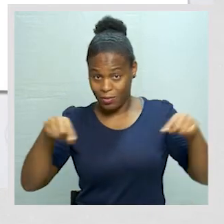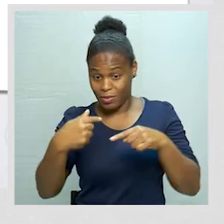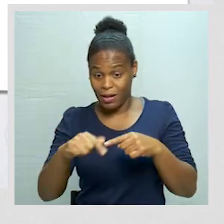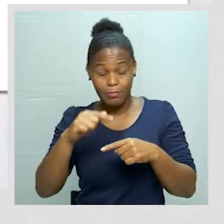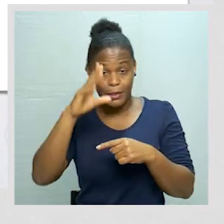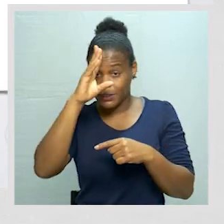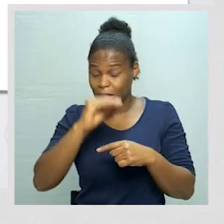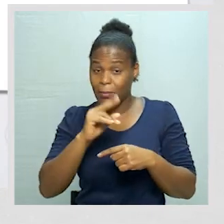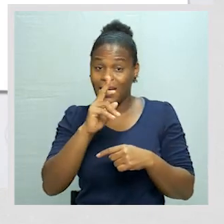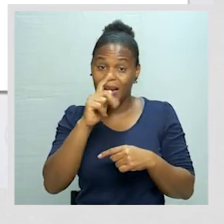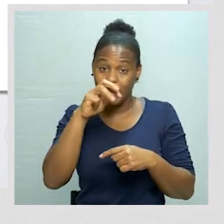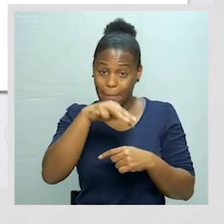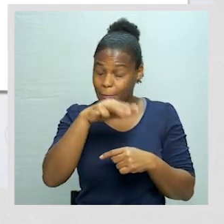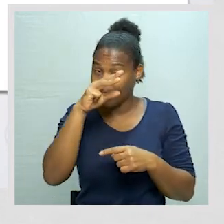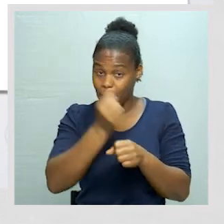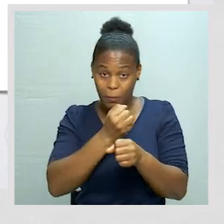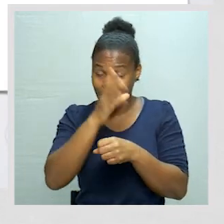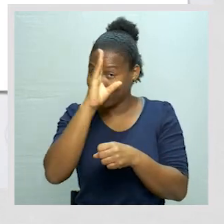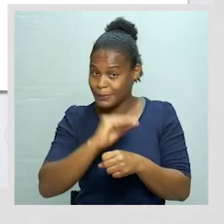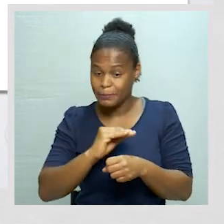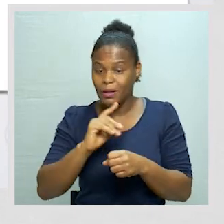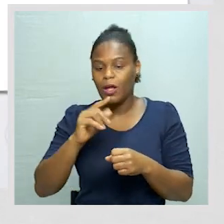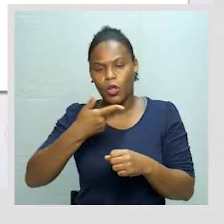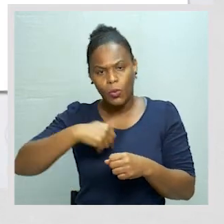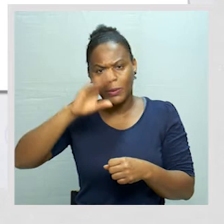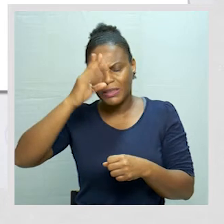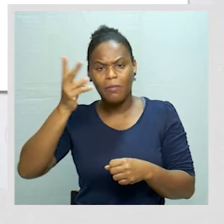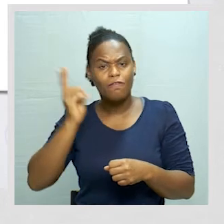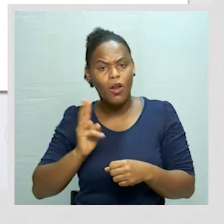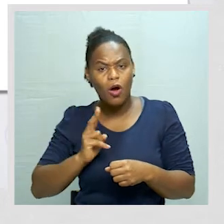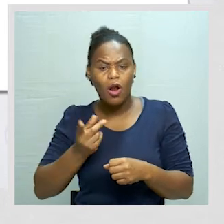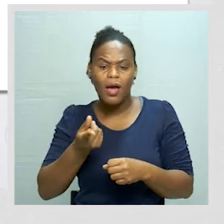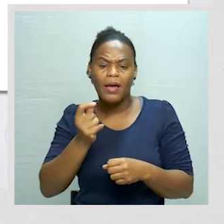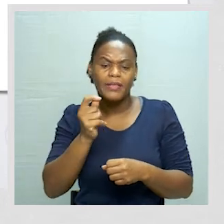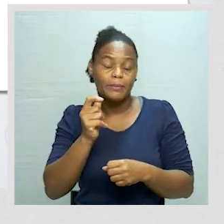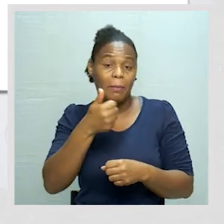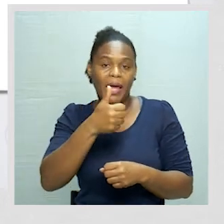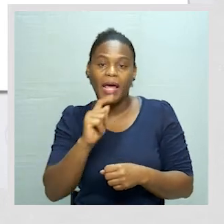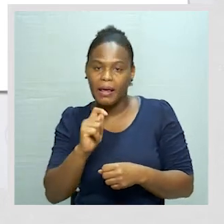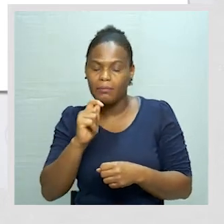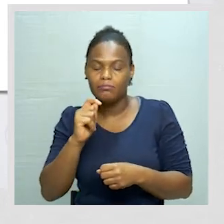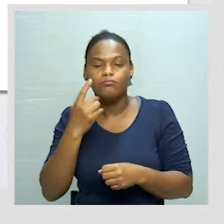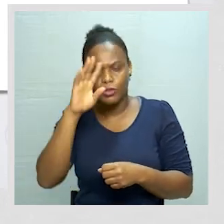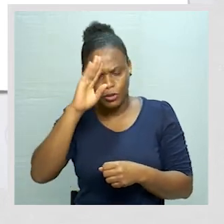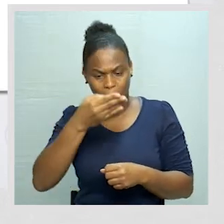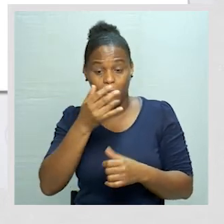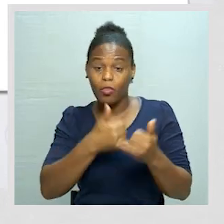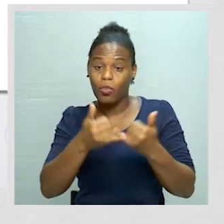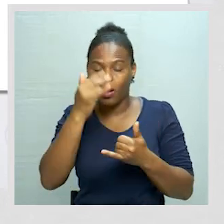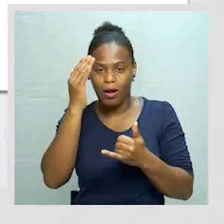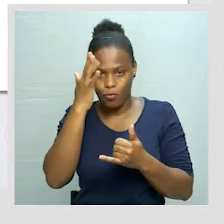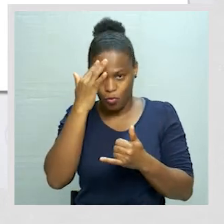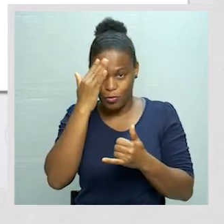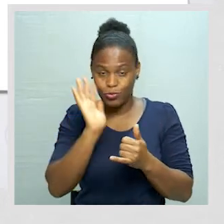Não sabemos as remunerações do trabalho. E nós sabemos o valor do excedente bruto de exploração. Já